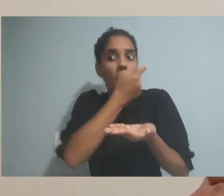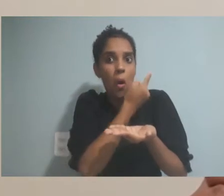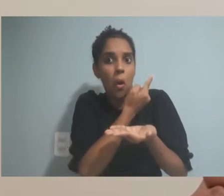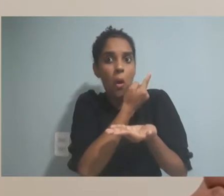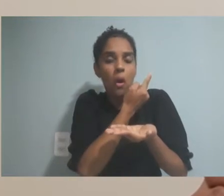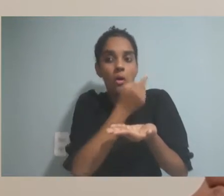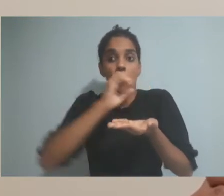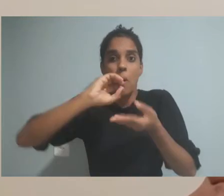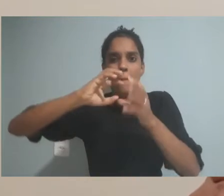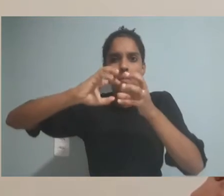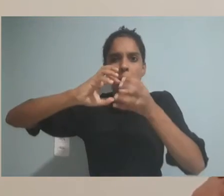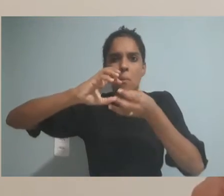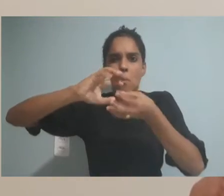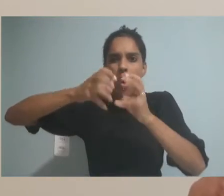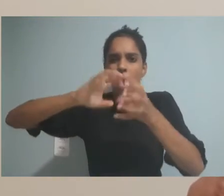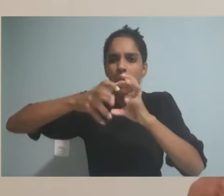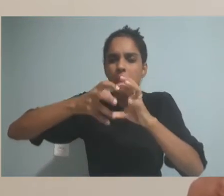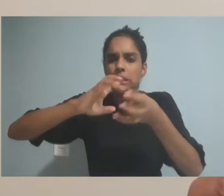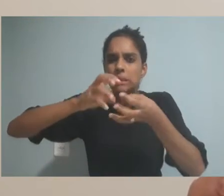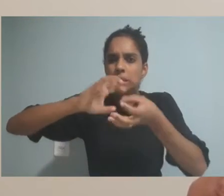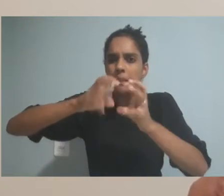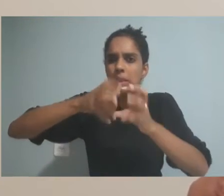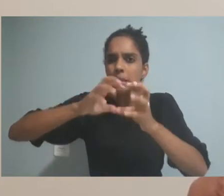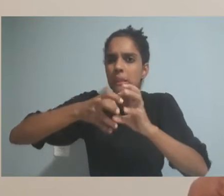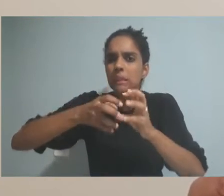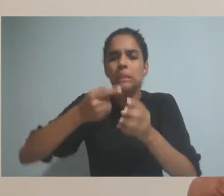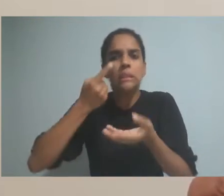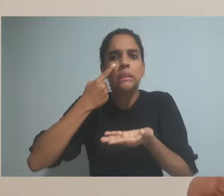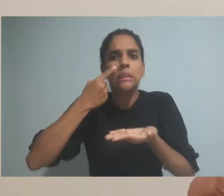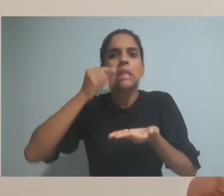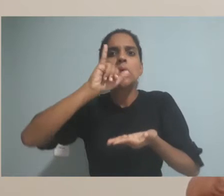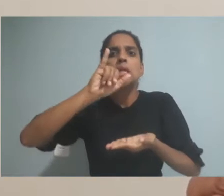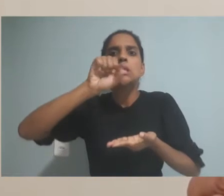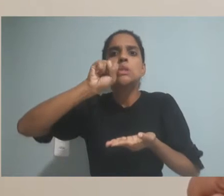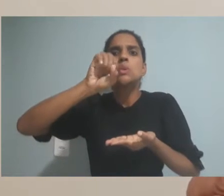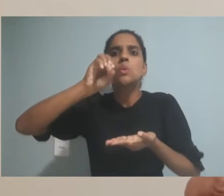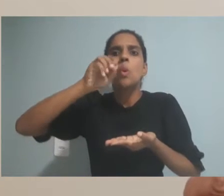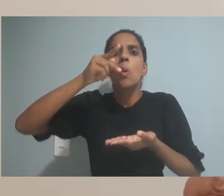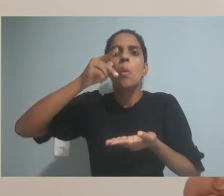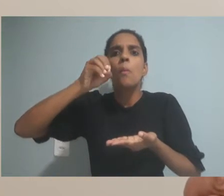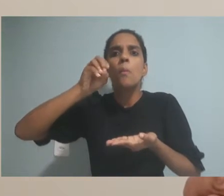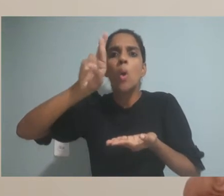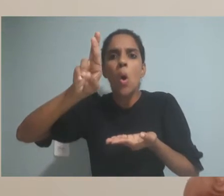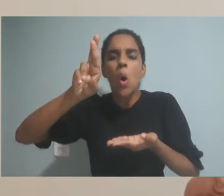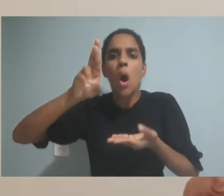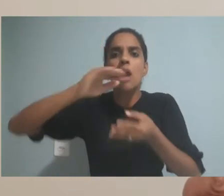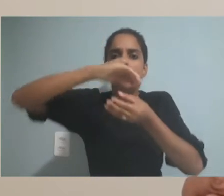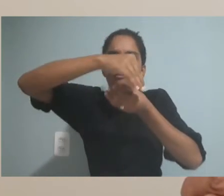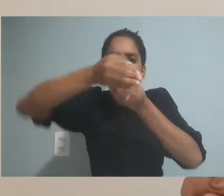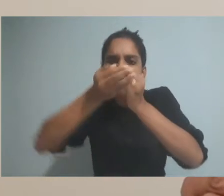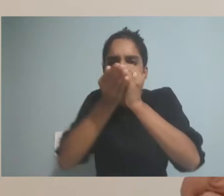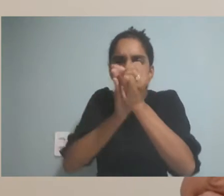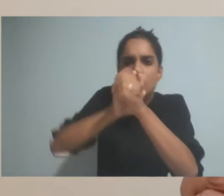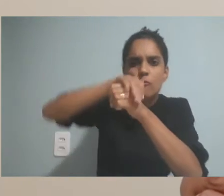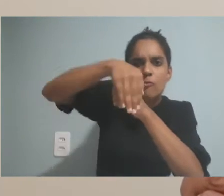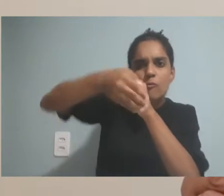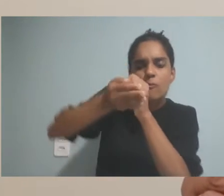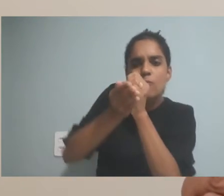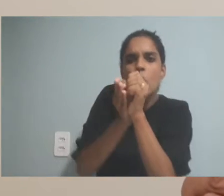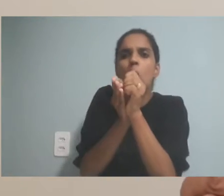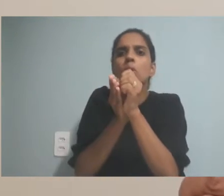não condutor. Uma bolinha de isopor envolto por um pedaço de papel